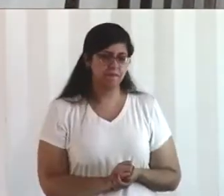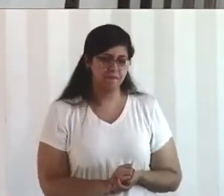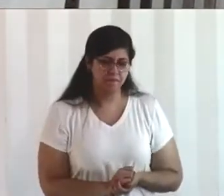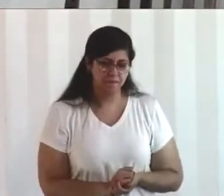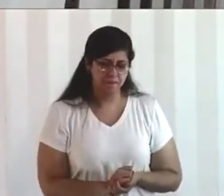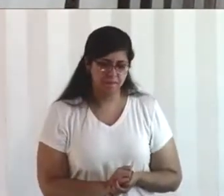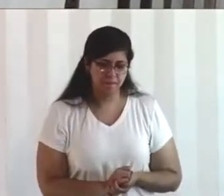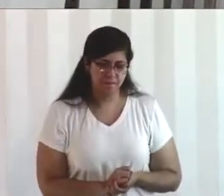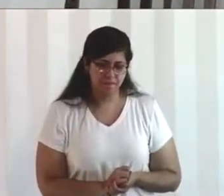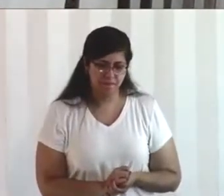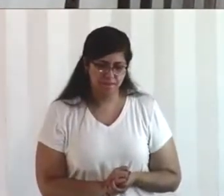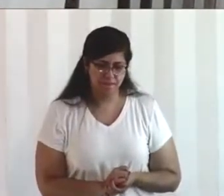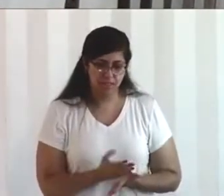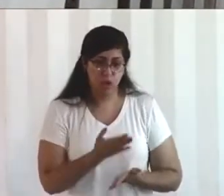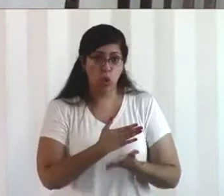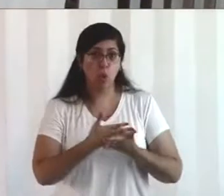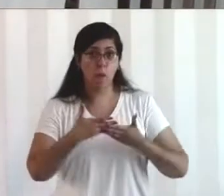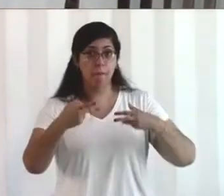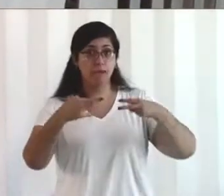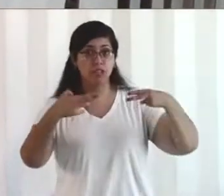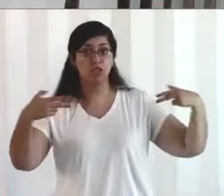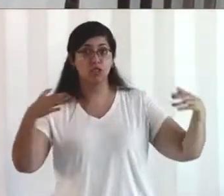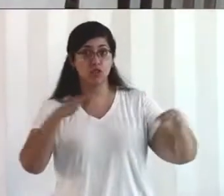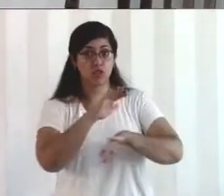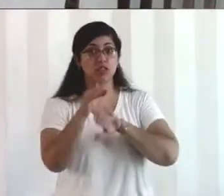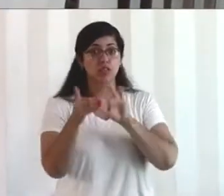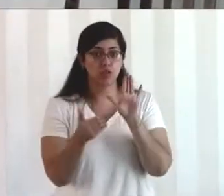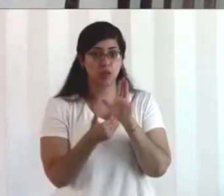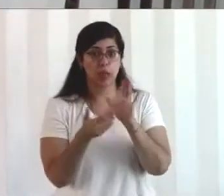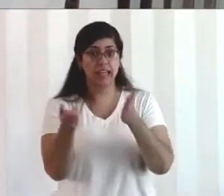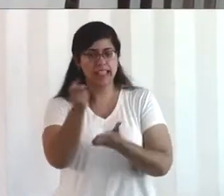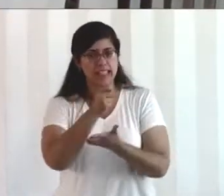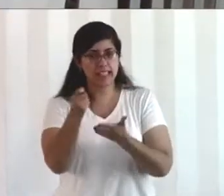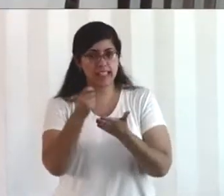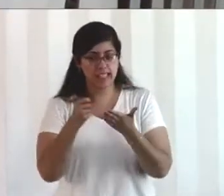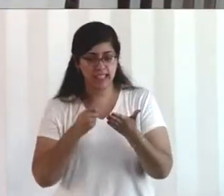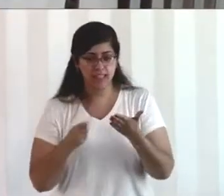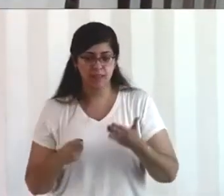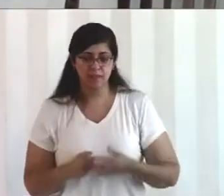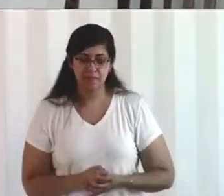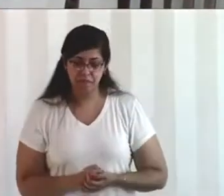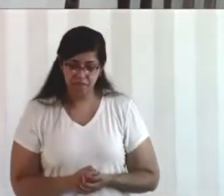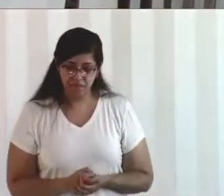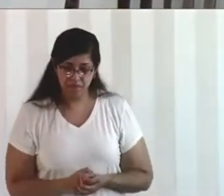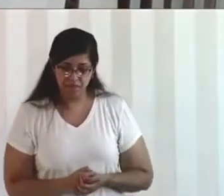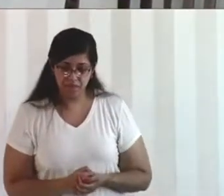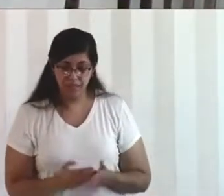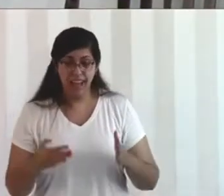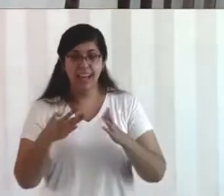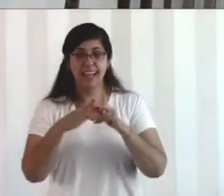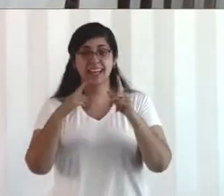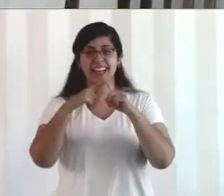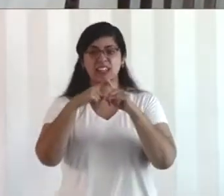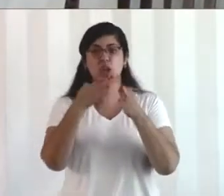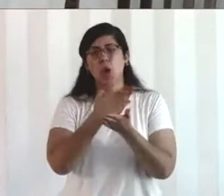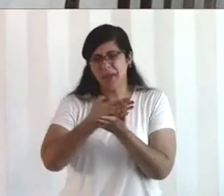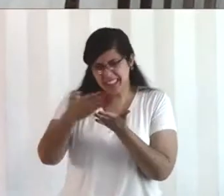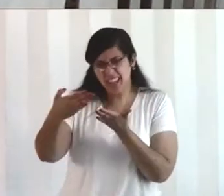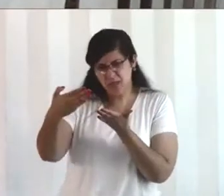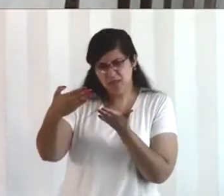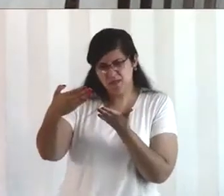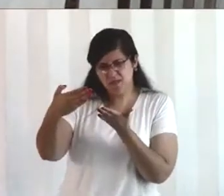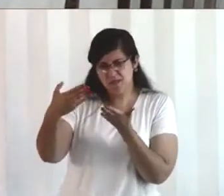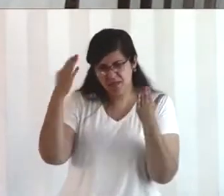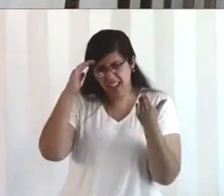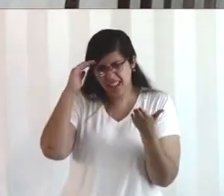extrair do Novo Testamento. As cartas foram escritas para igrejas em plantação.